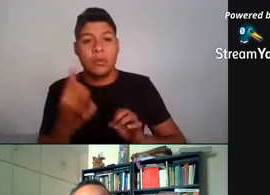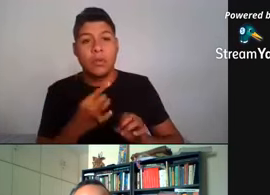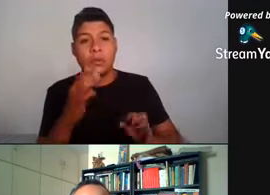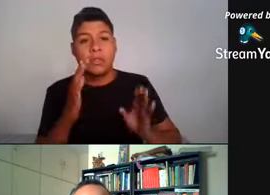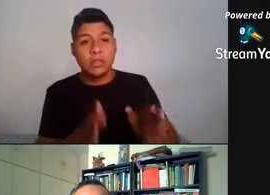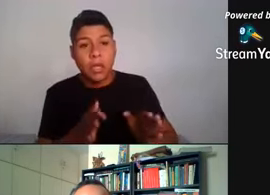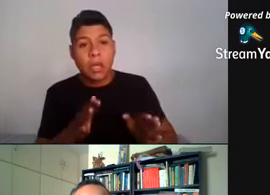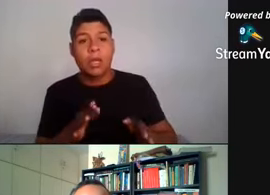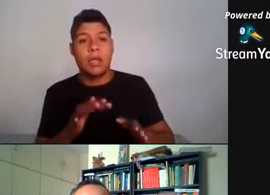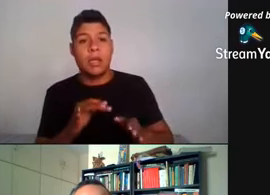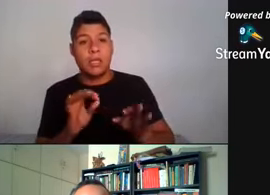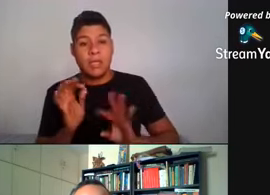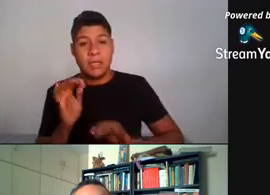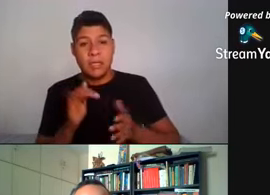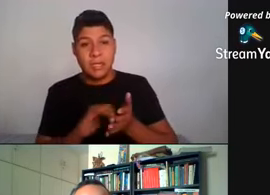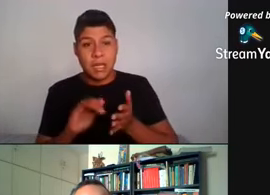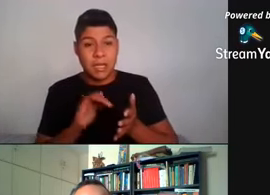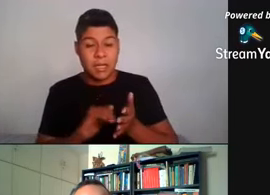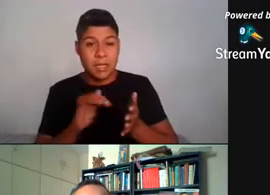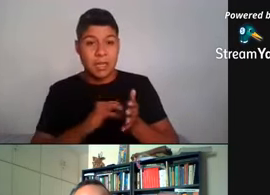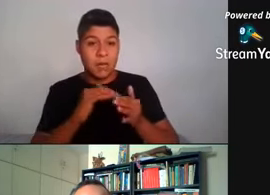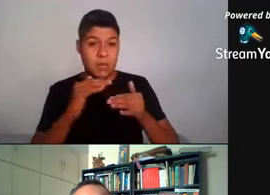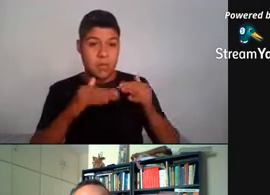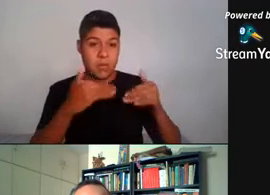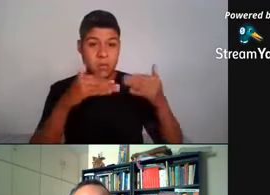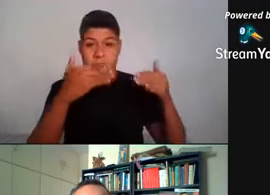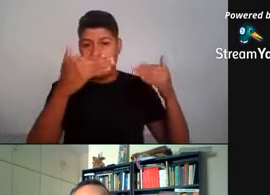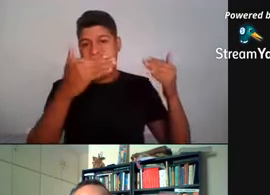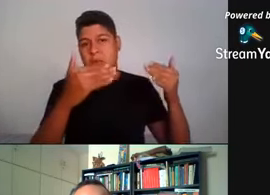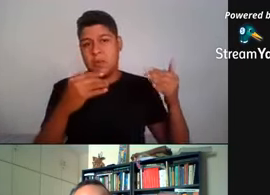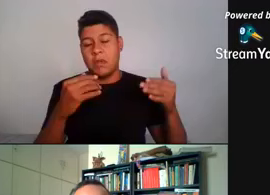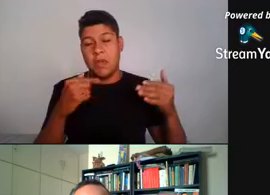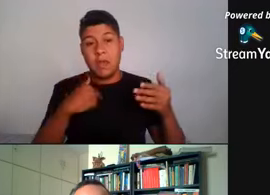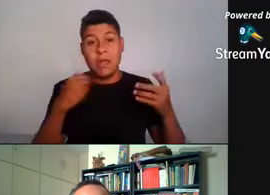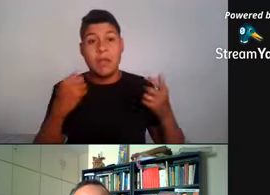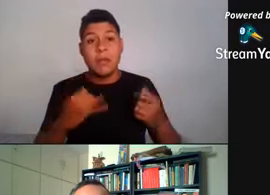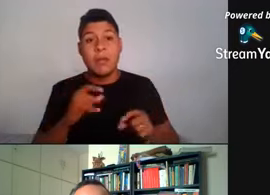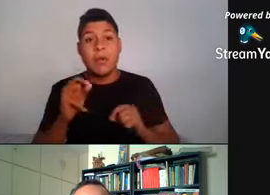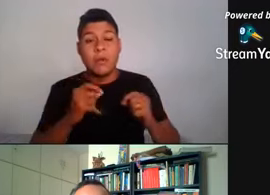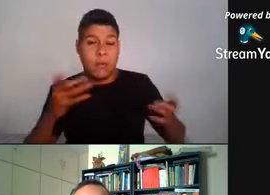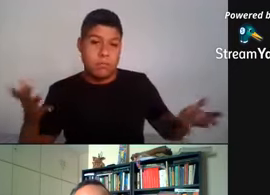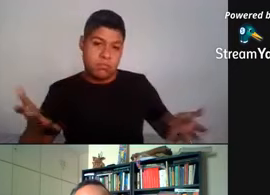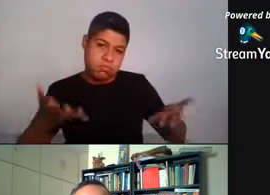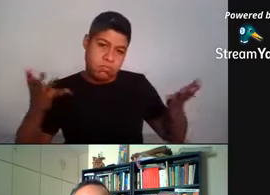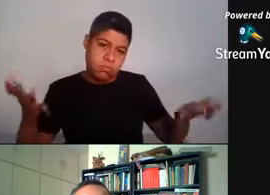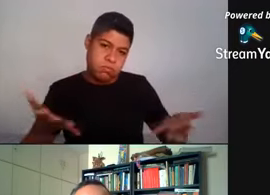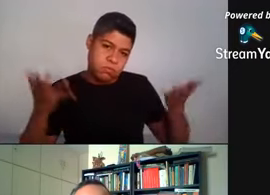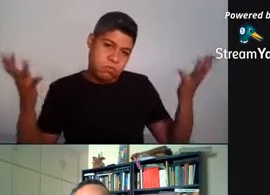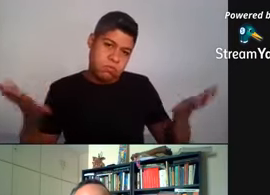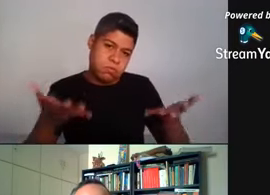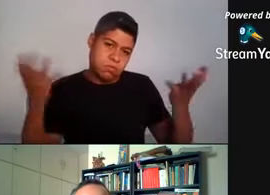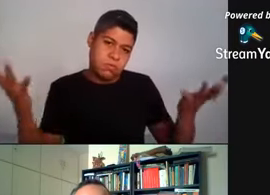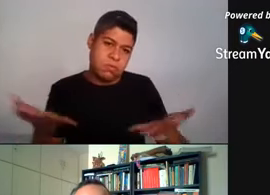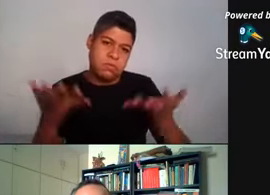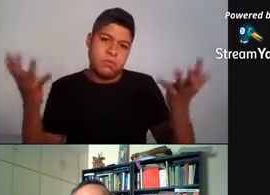secretaria pronta e avançamos com ela. Eu digo que nós levantamos o sarrafo,